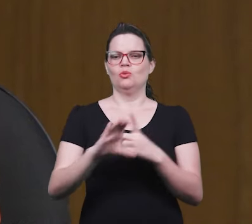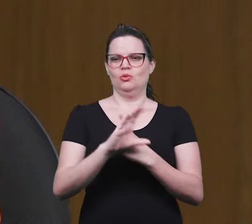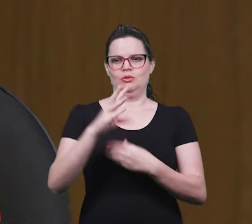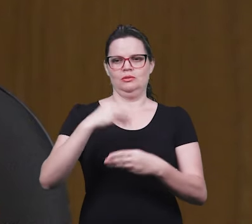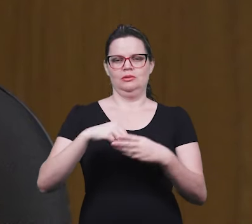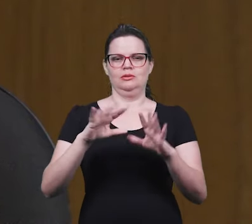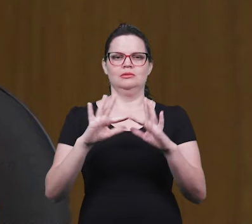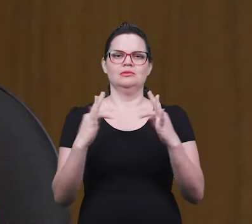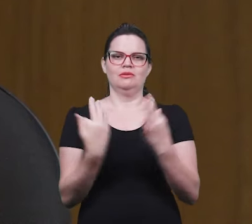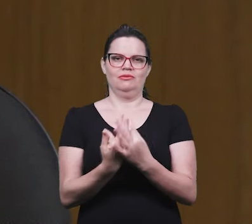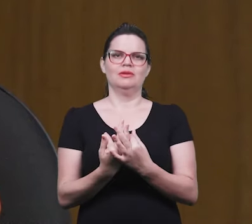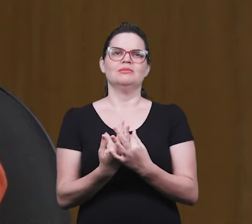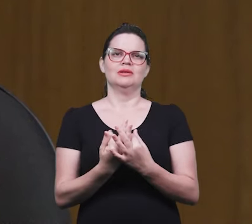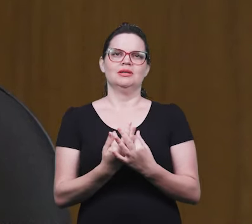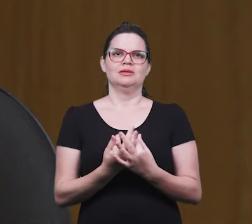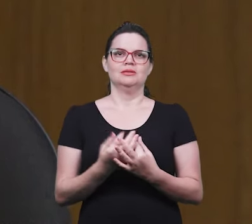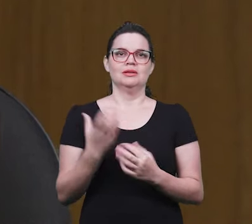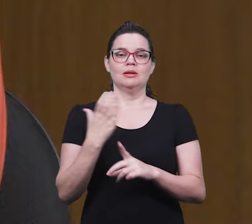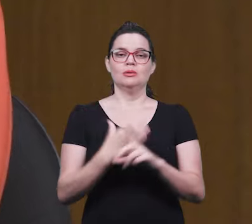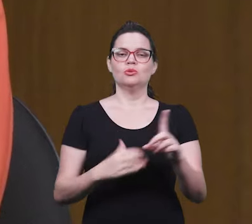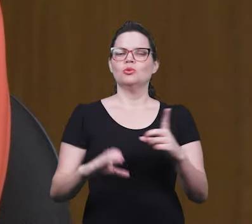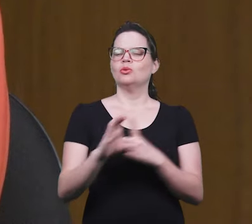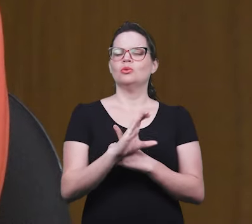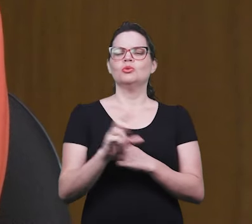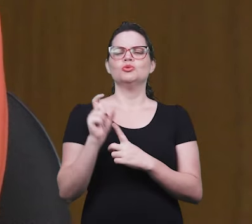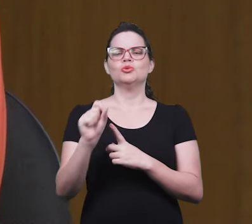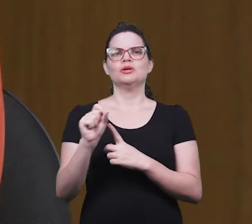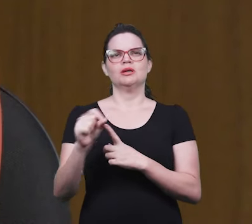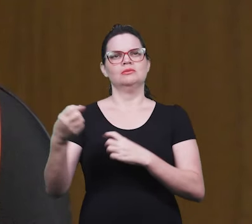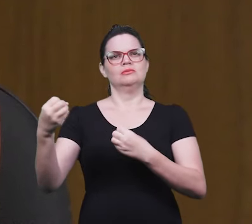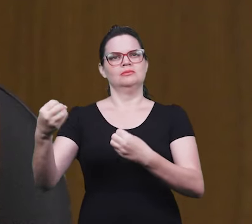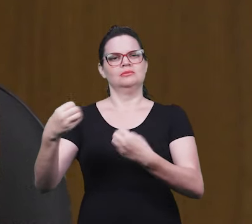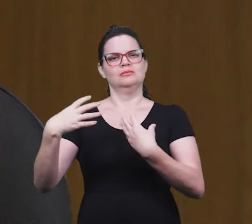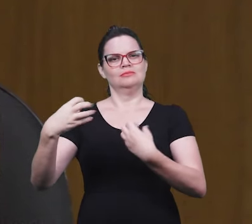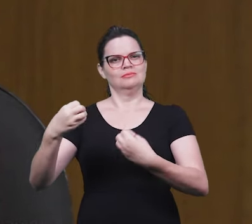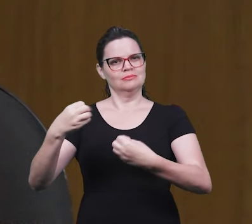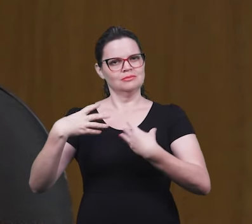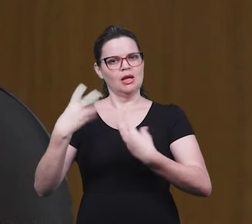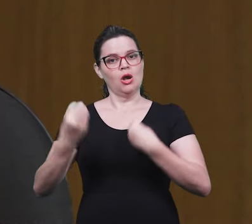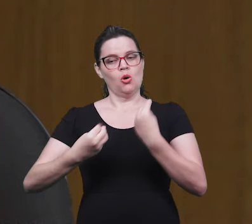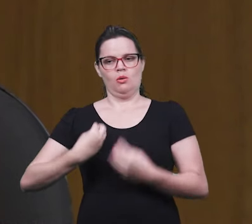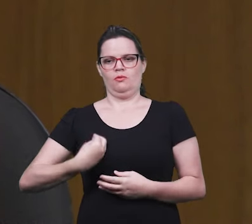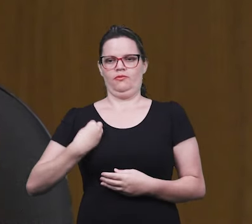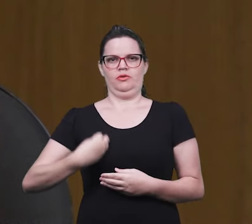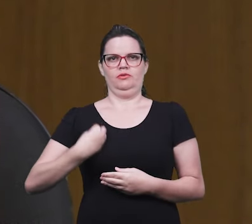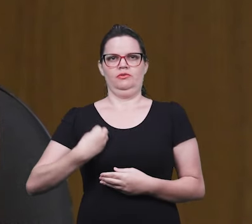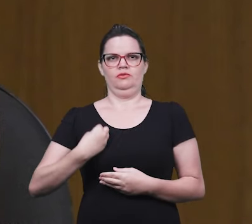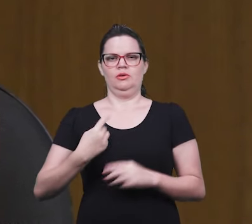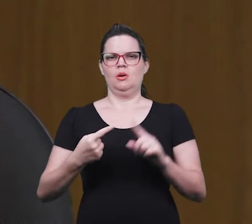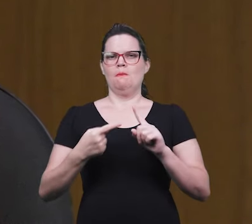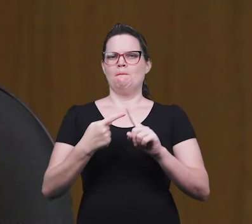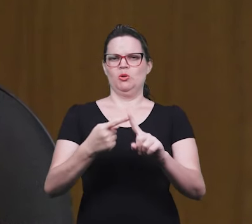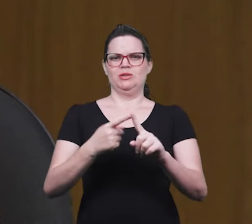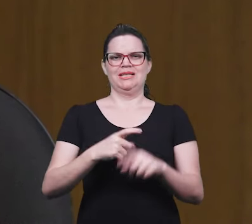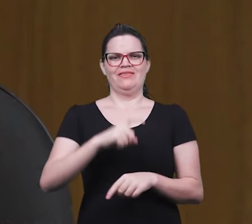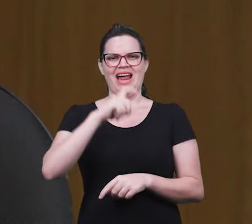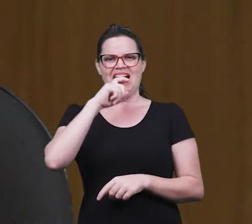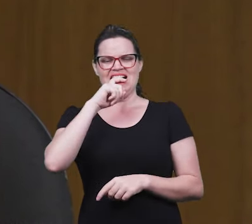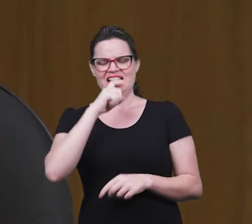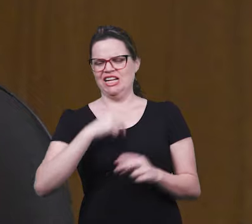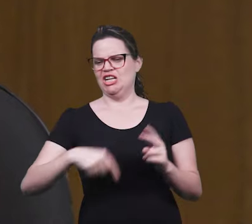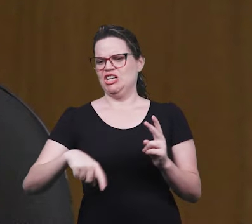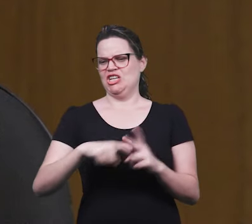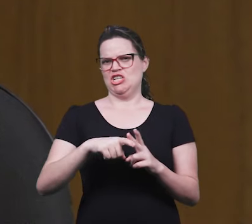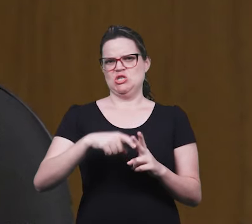e naquele culto ele nos dava lições para a vida, falava sobre egoísmo,